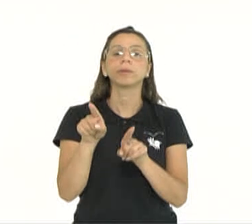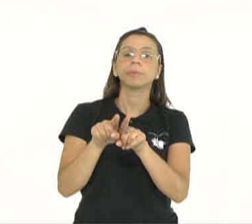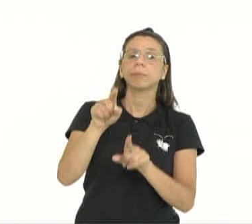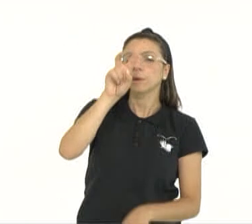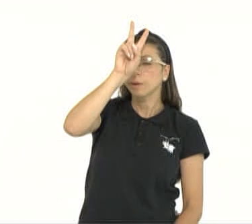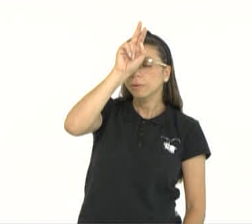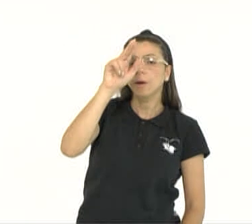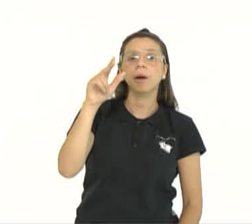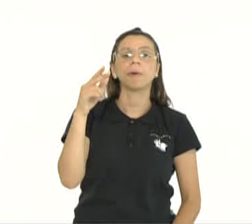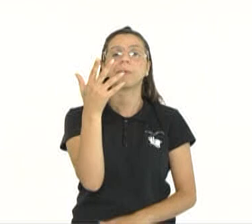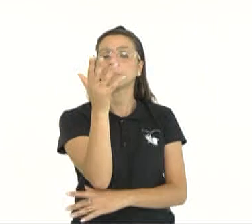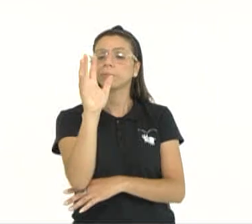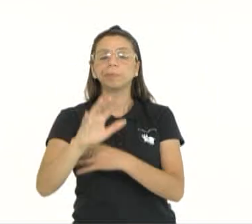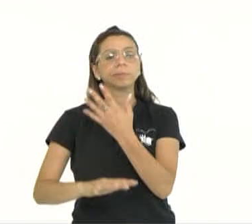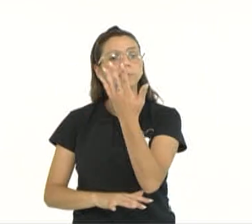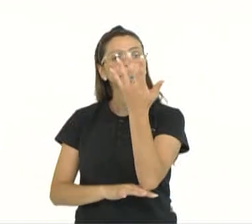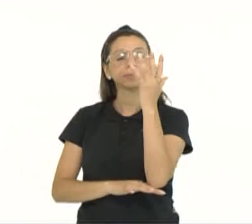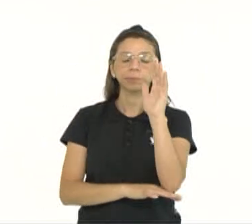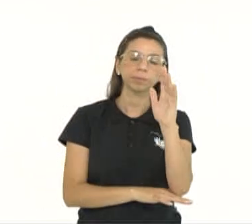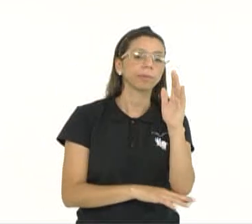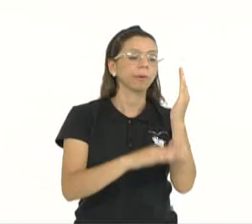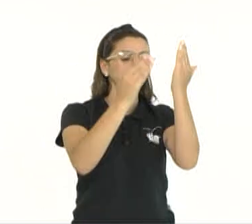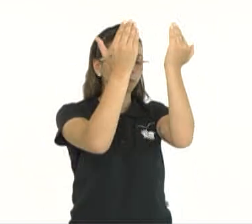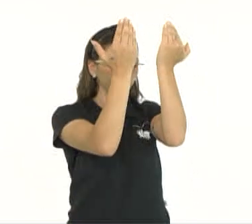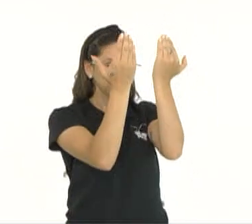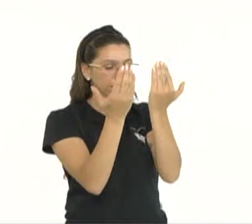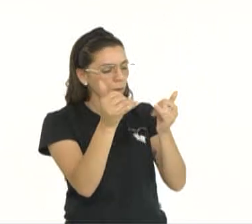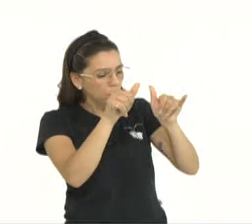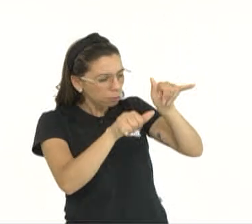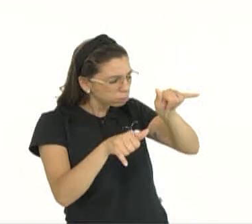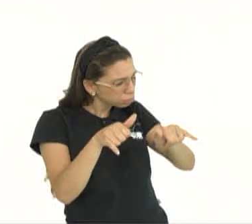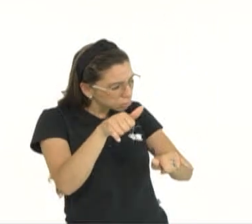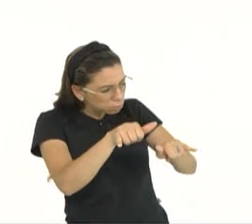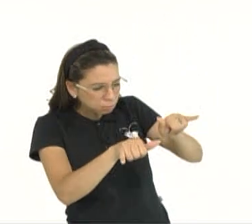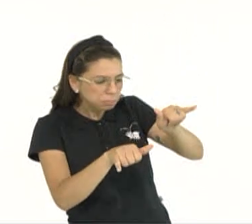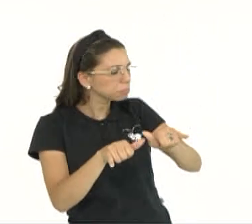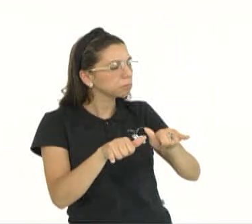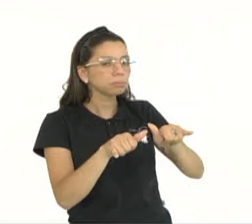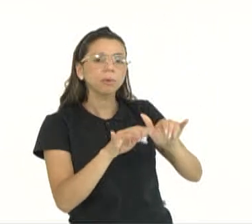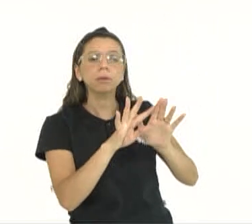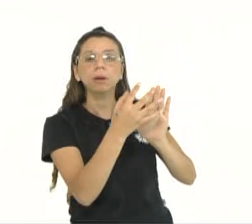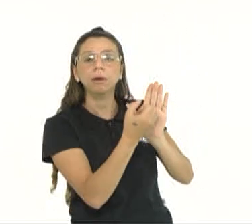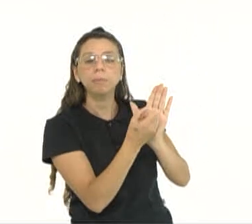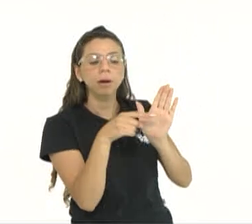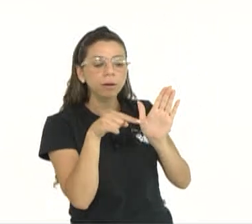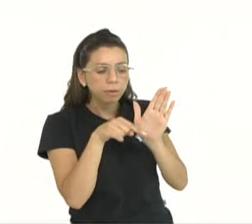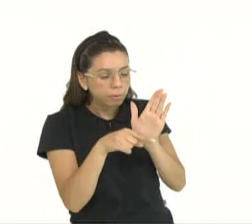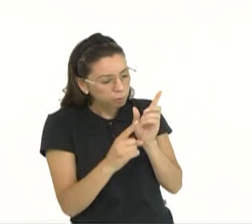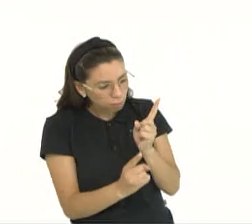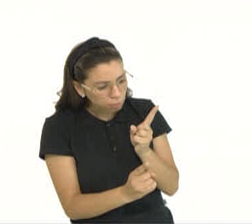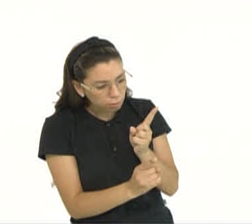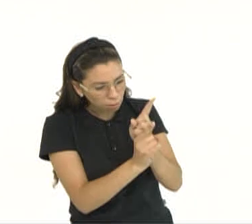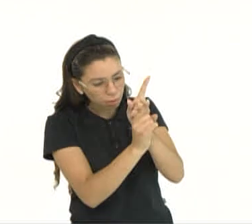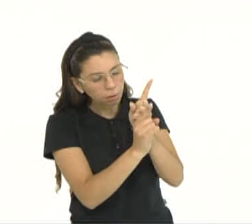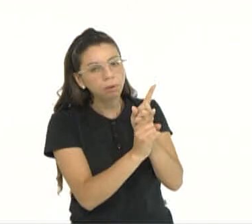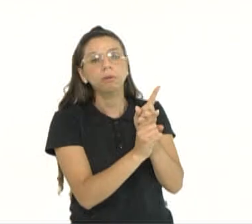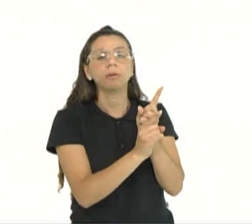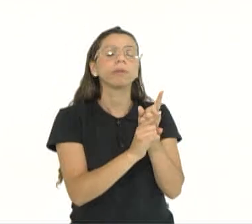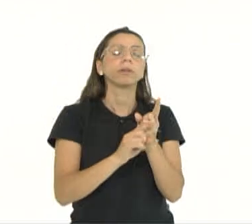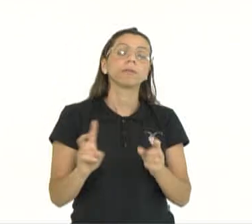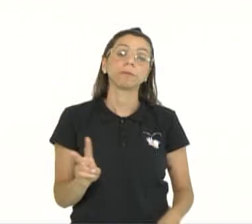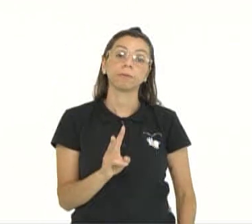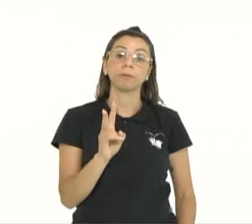insetos, plantas. Através de uma análise desses vestígios é que eles vão acabar descobrindo